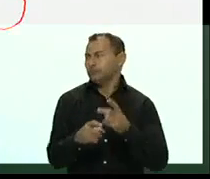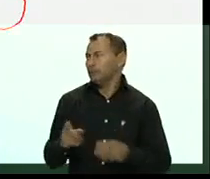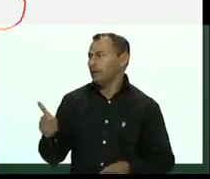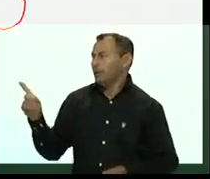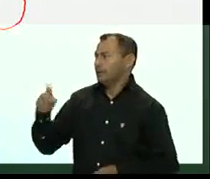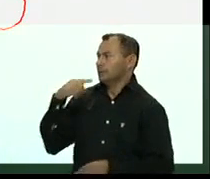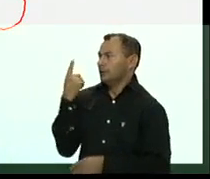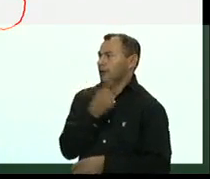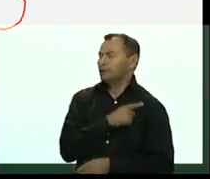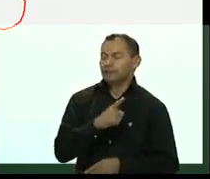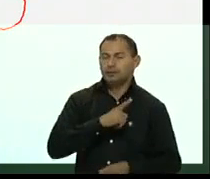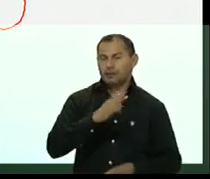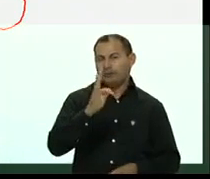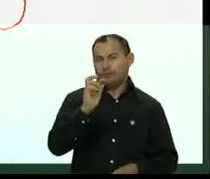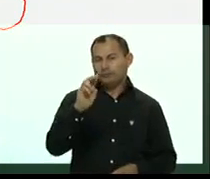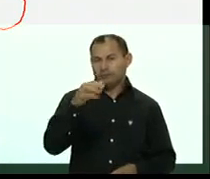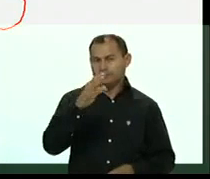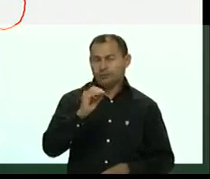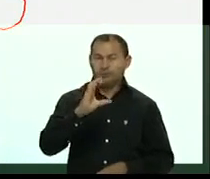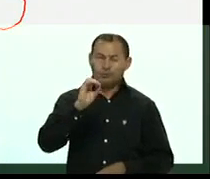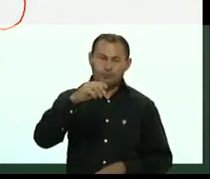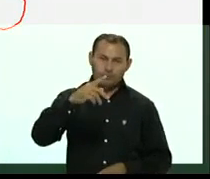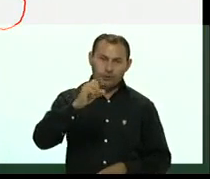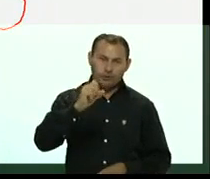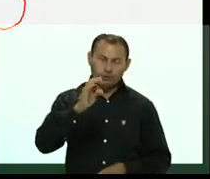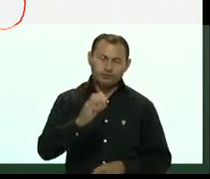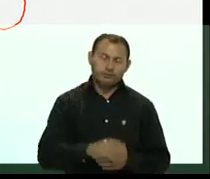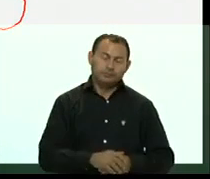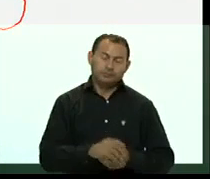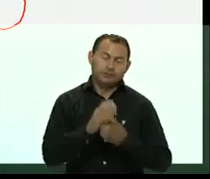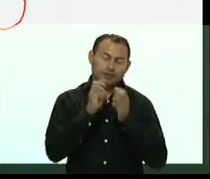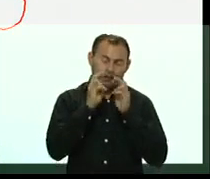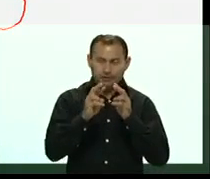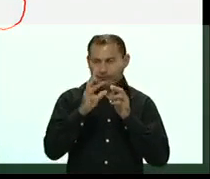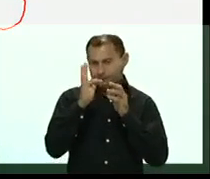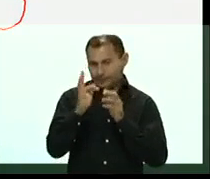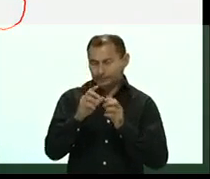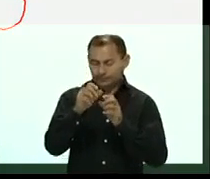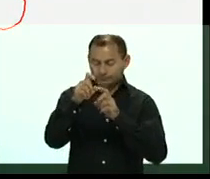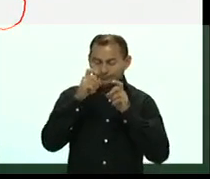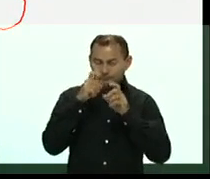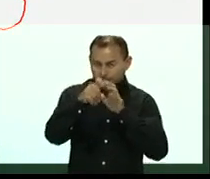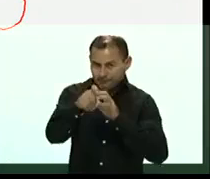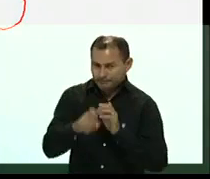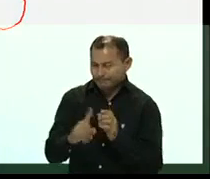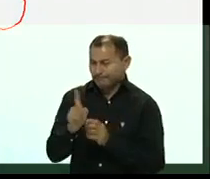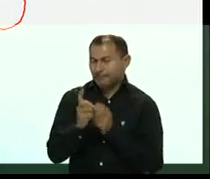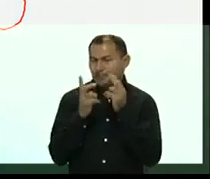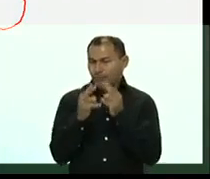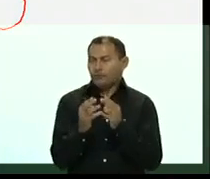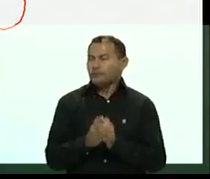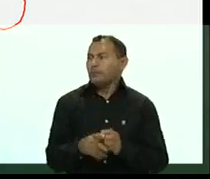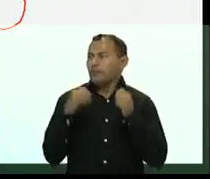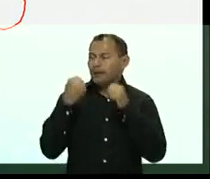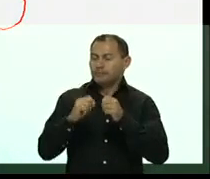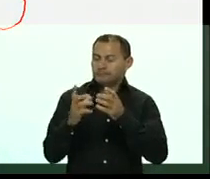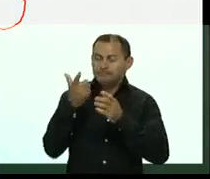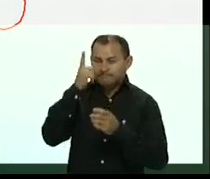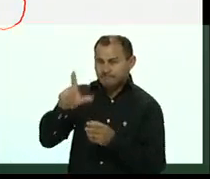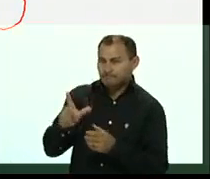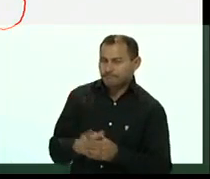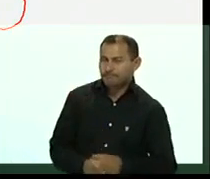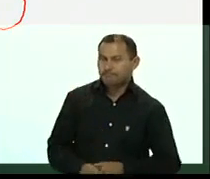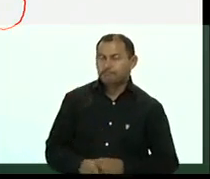aqui nós temos a função composta ali de g, da f de x. Reparem que elas não são iguais, mas a gente precisa